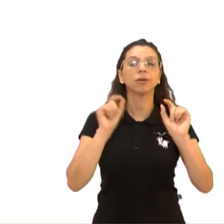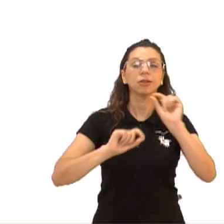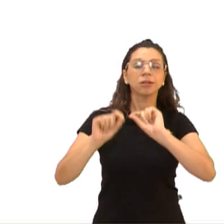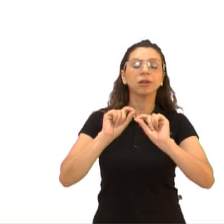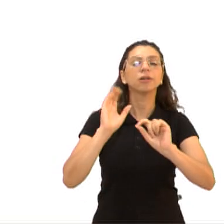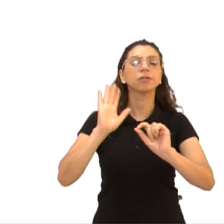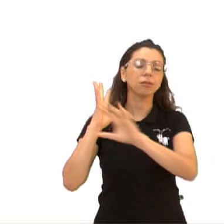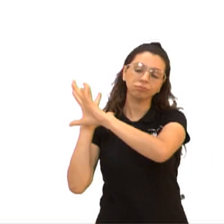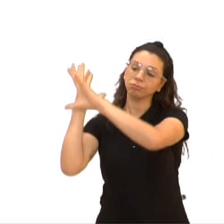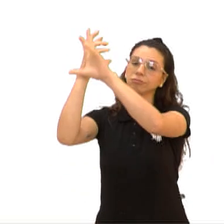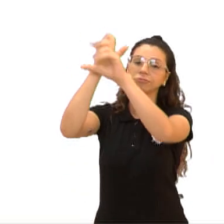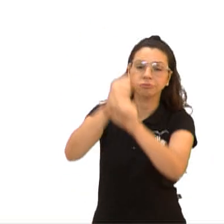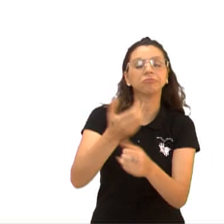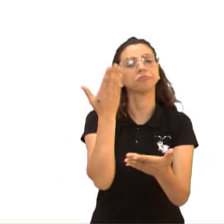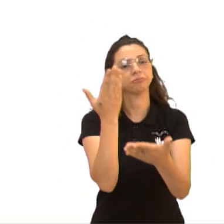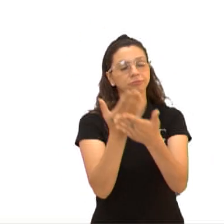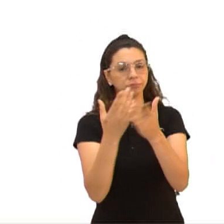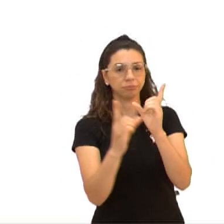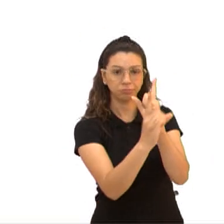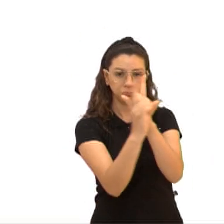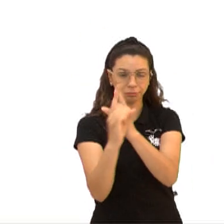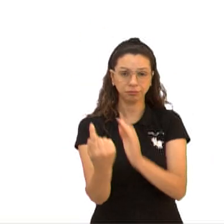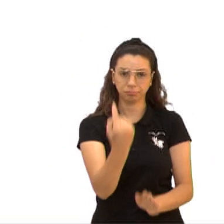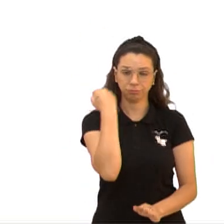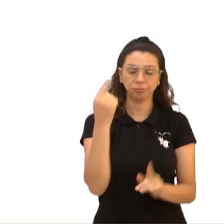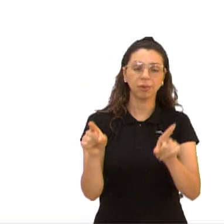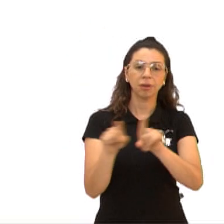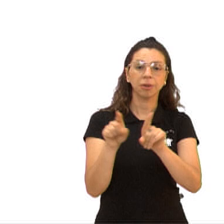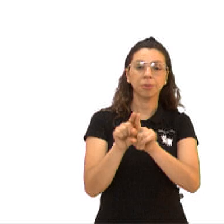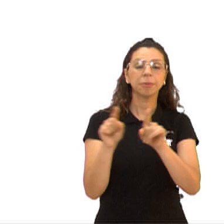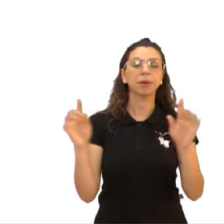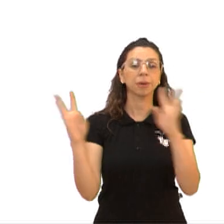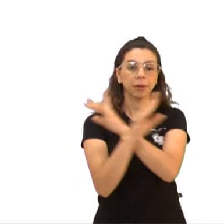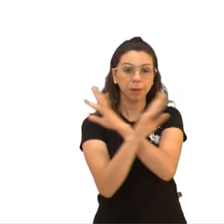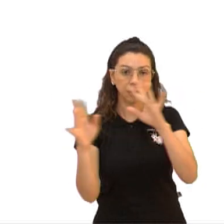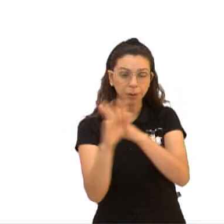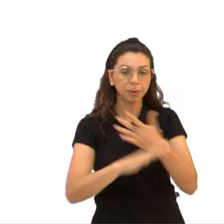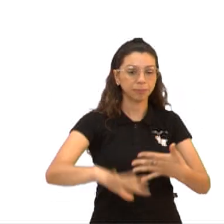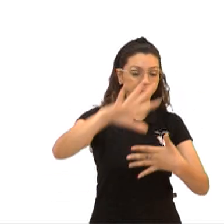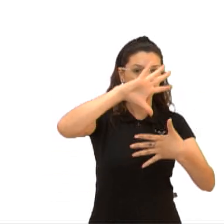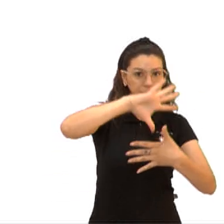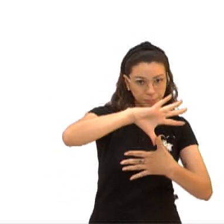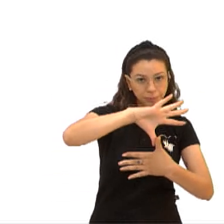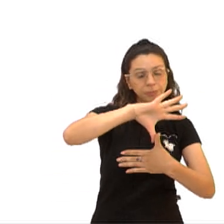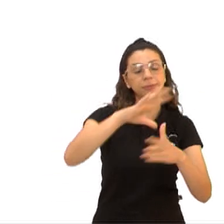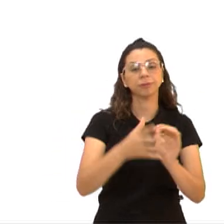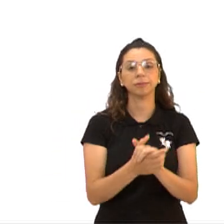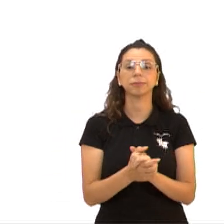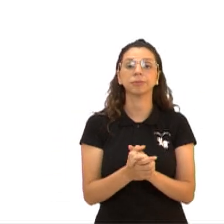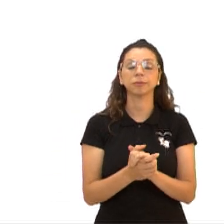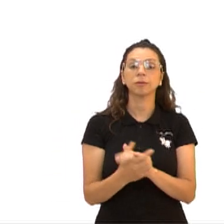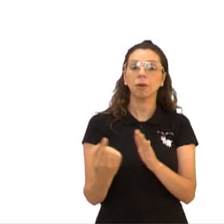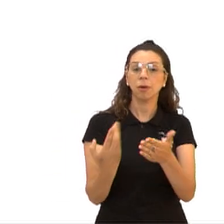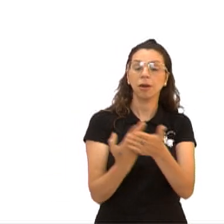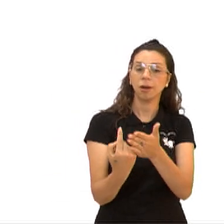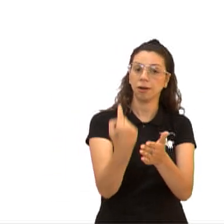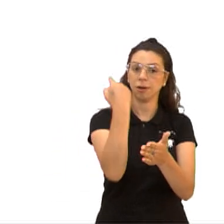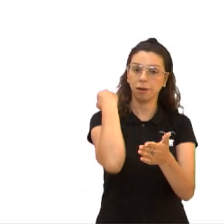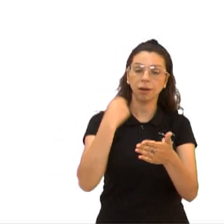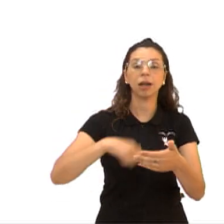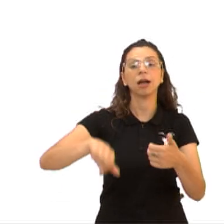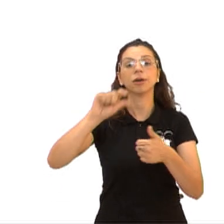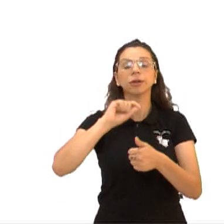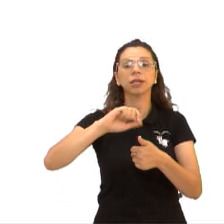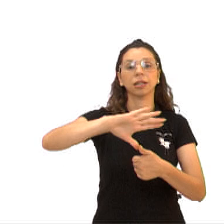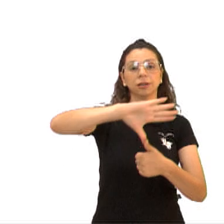que já foi trabalhado nos últimos encontros, falando sobre a urbanização da América, tivemos a última sobre a América parte